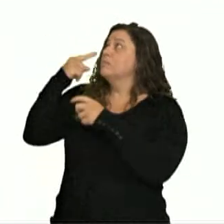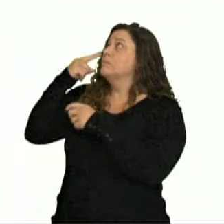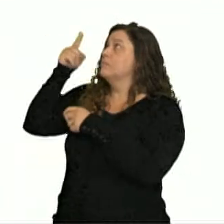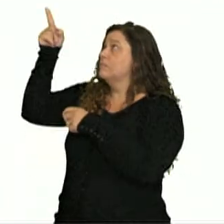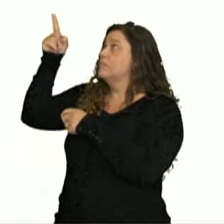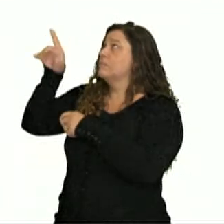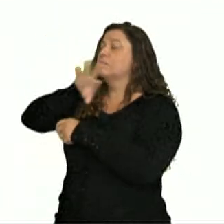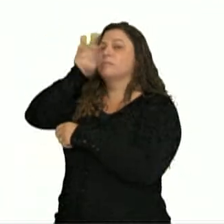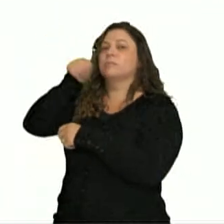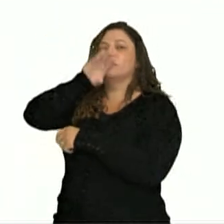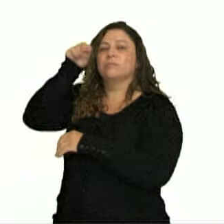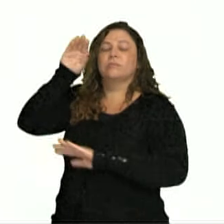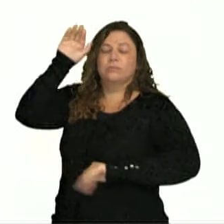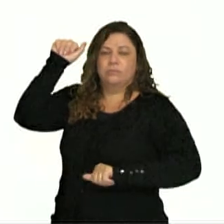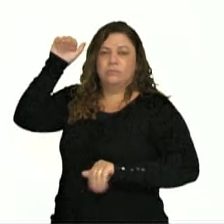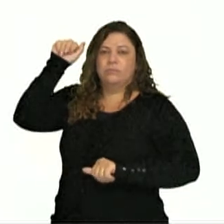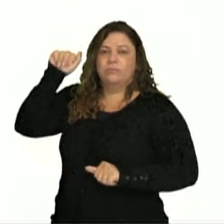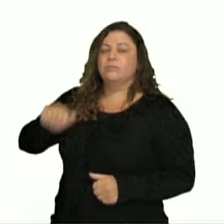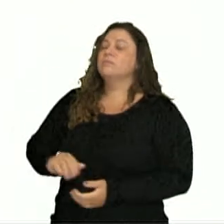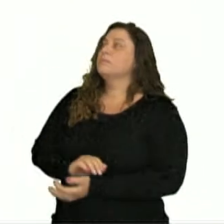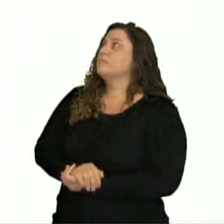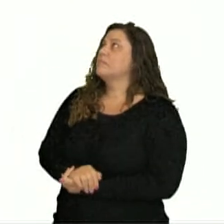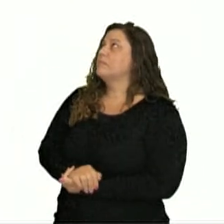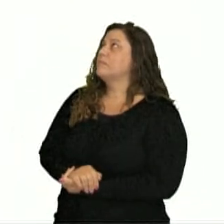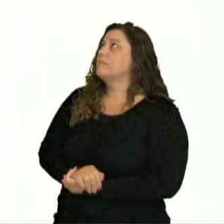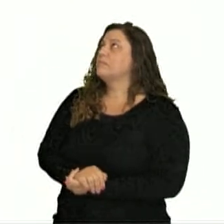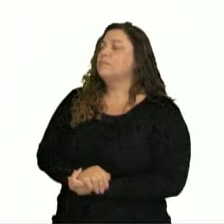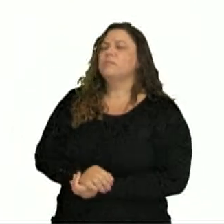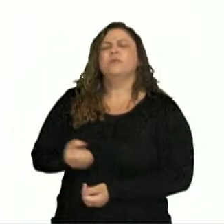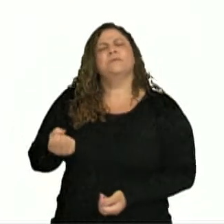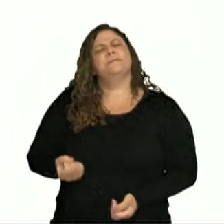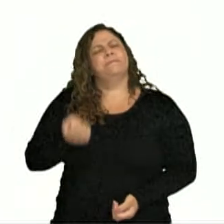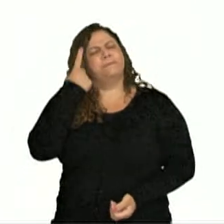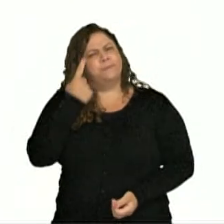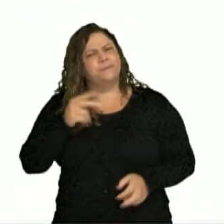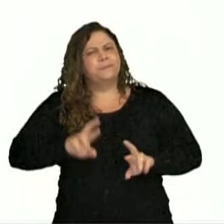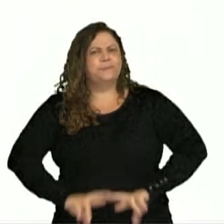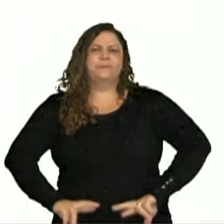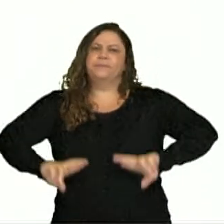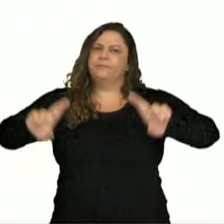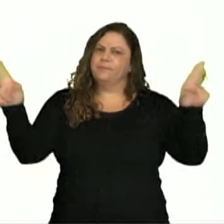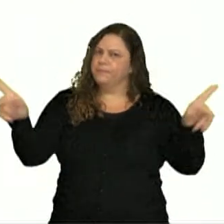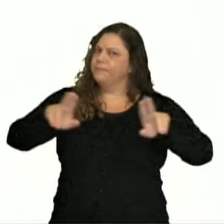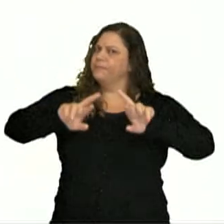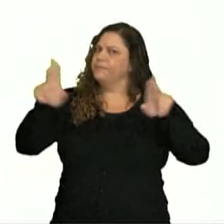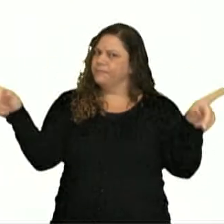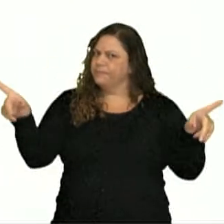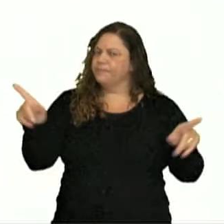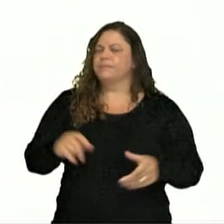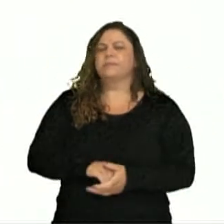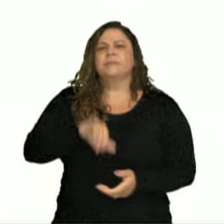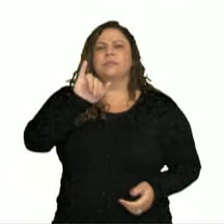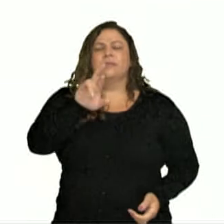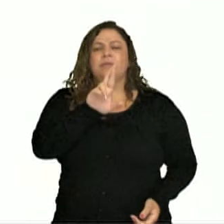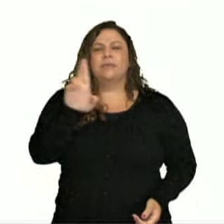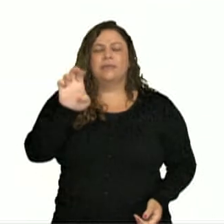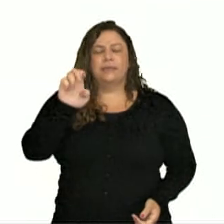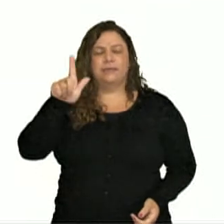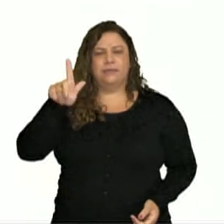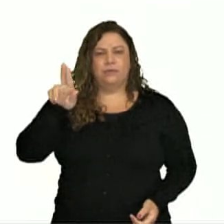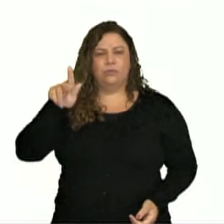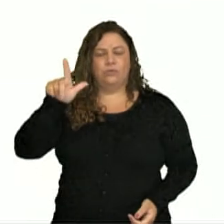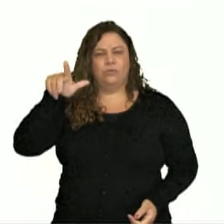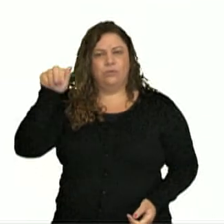parece tão diferente. Por isso que causa estranheza, por causa da sua irregularidade. Quando que um verbo